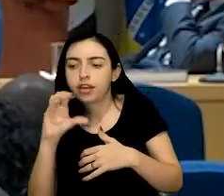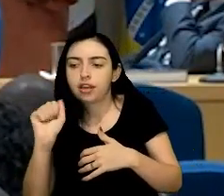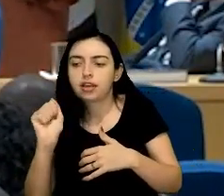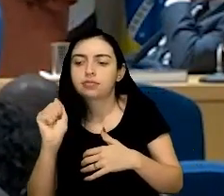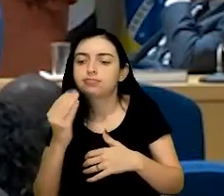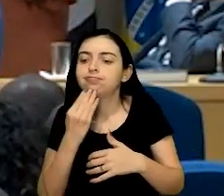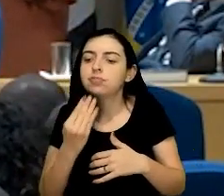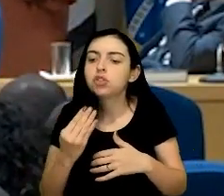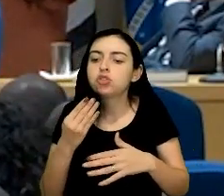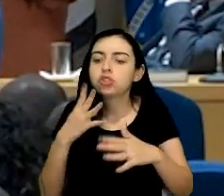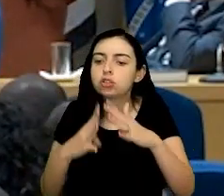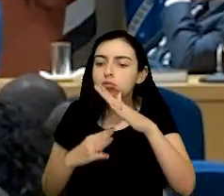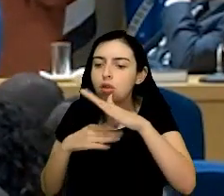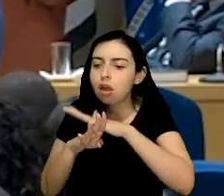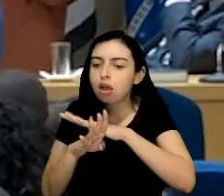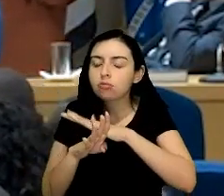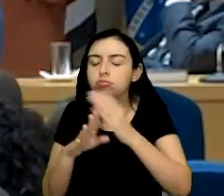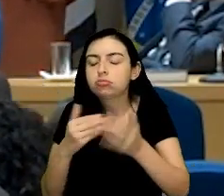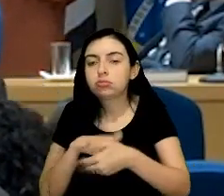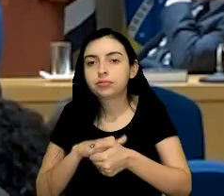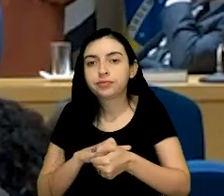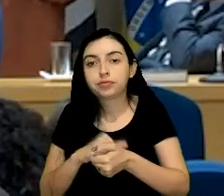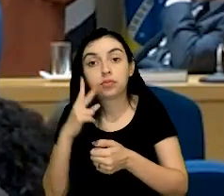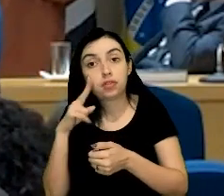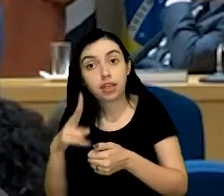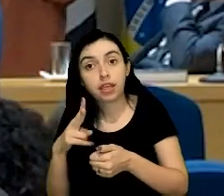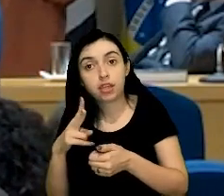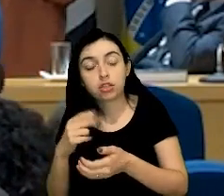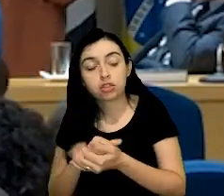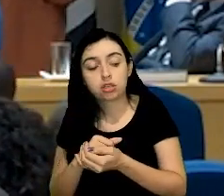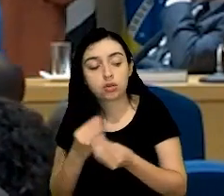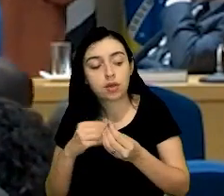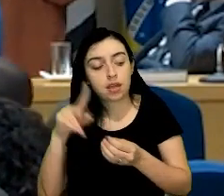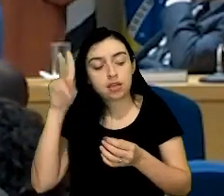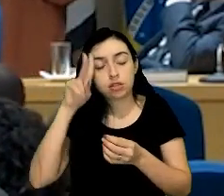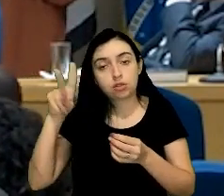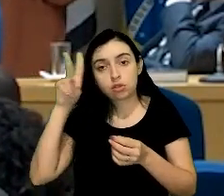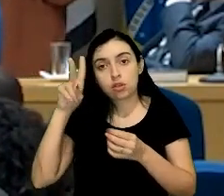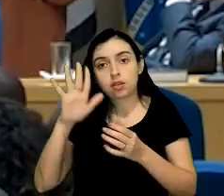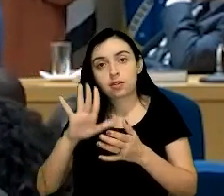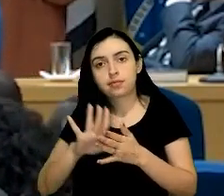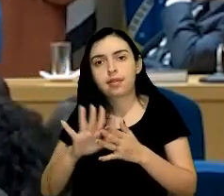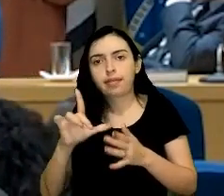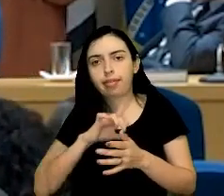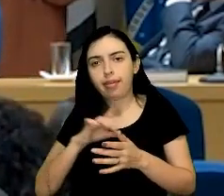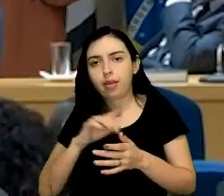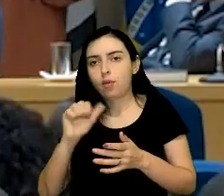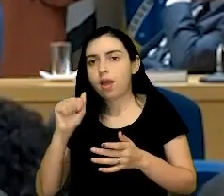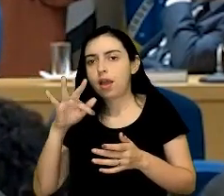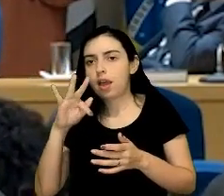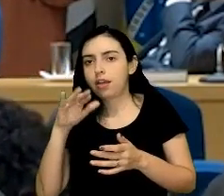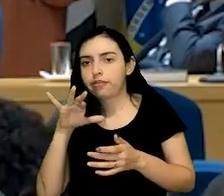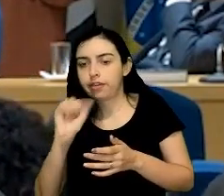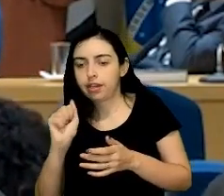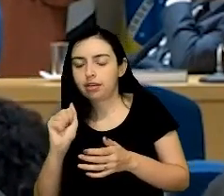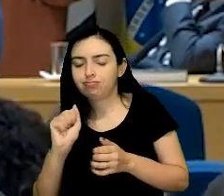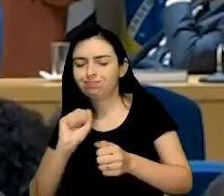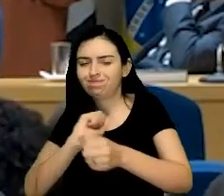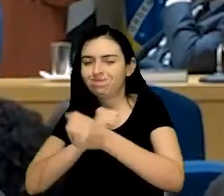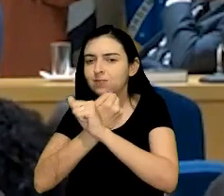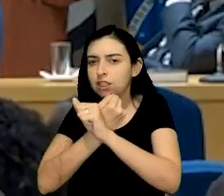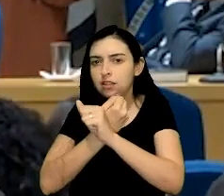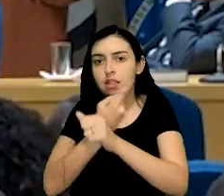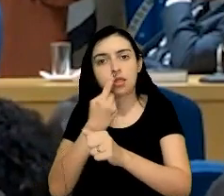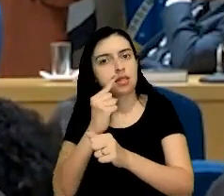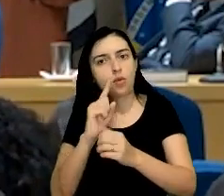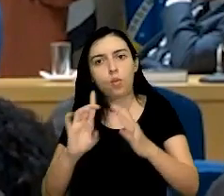vejam, a questão histórica que nós temos com a África é a escravidão, não são as migrações do século XIX